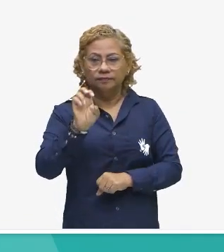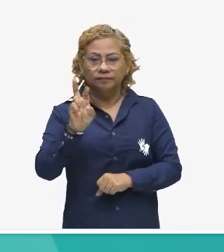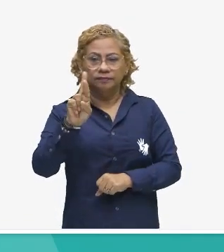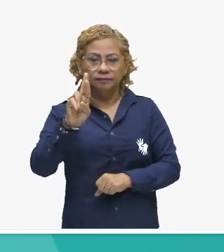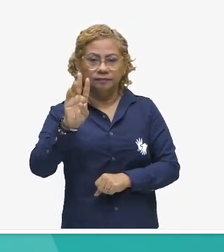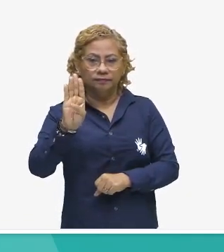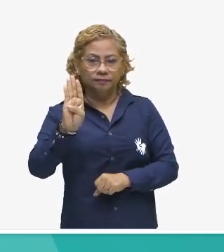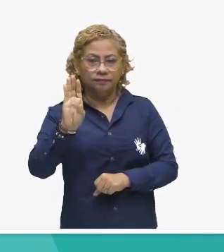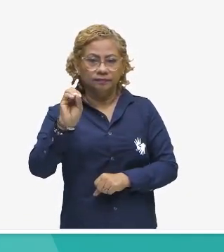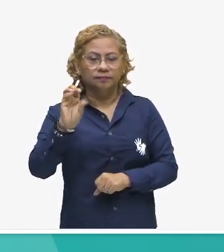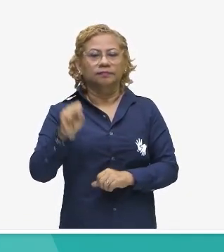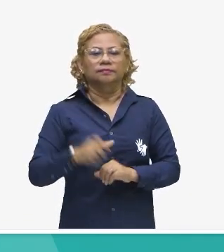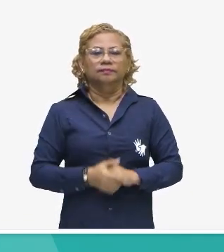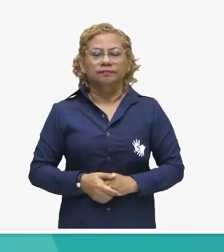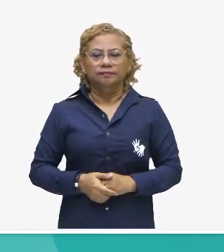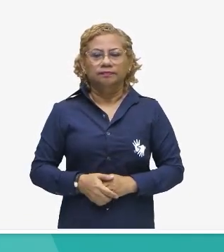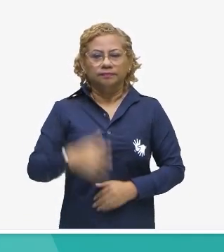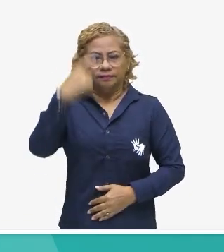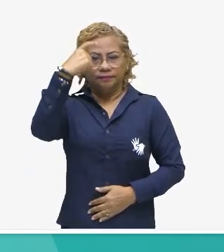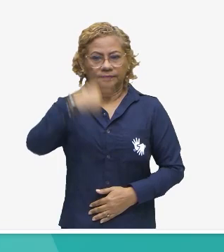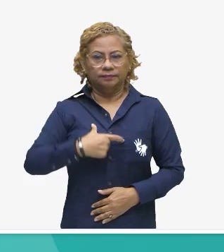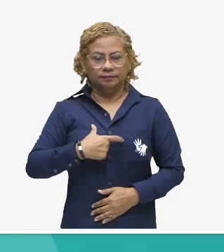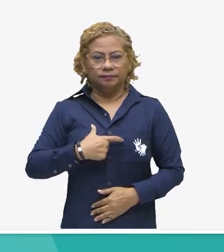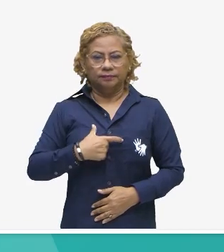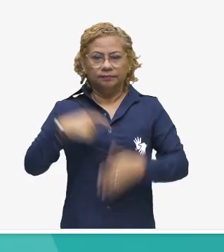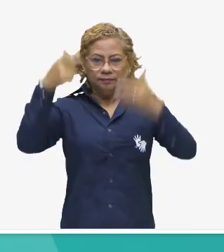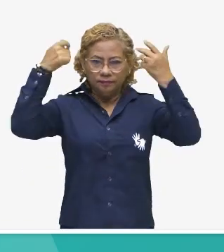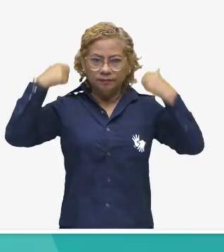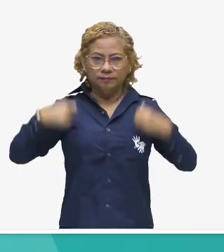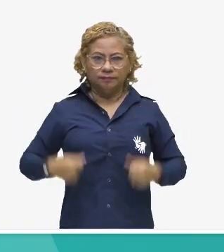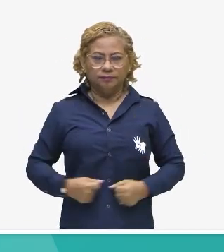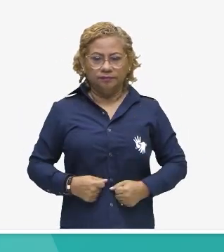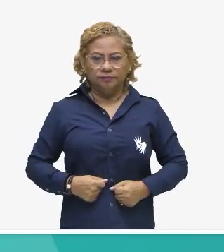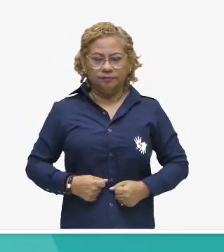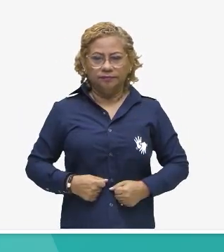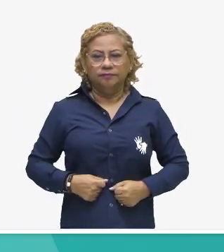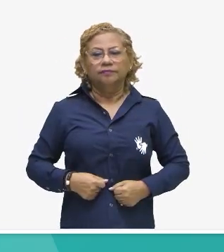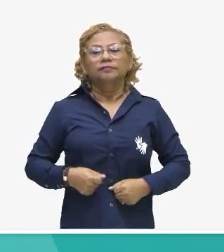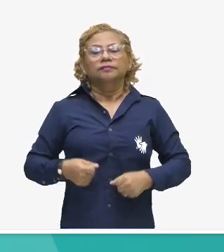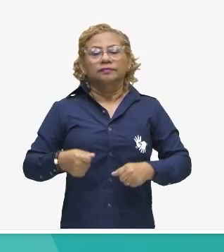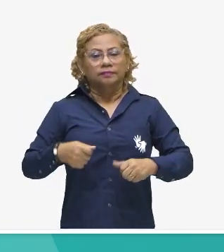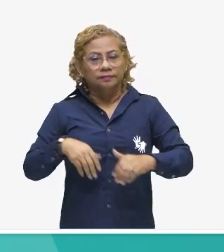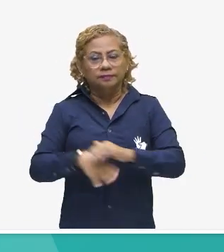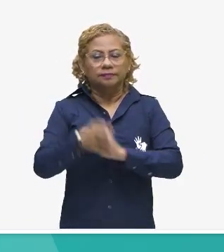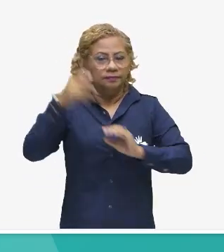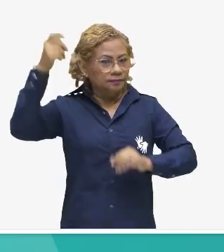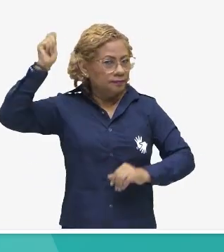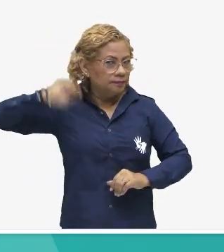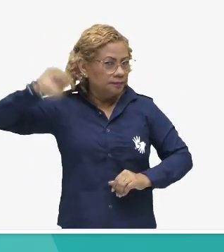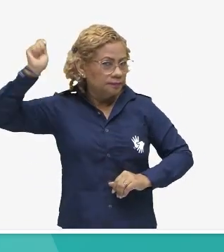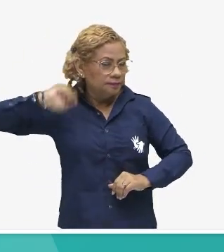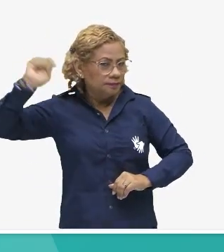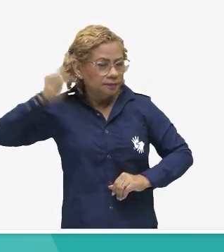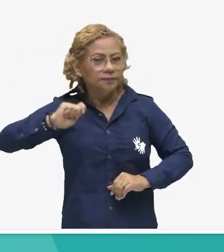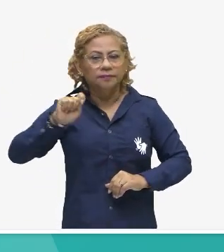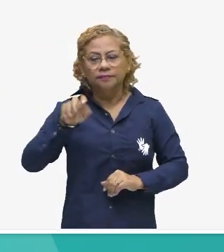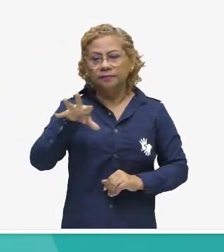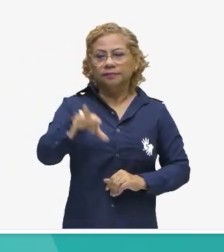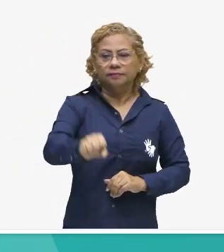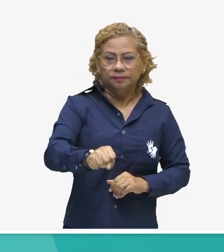fala: eu vesti, calcei, penteei,